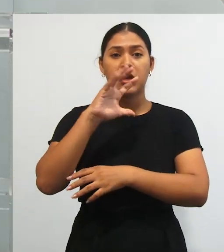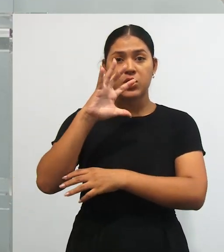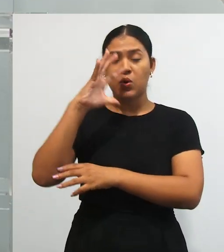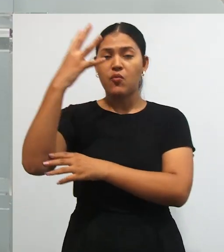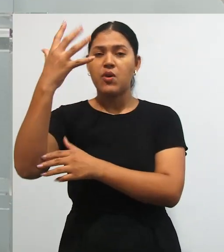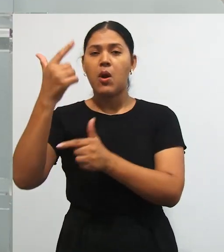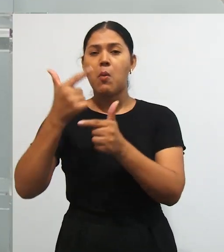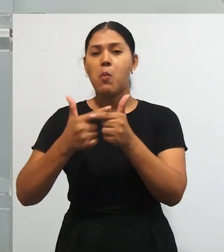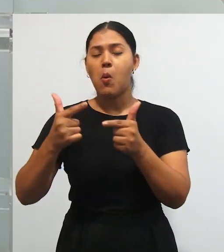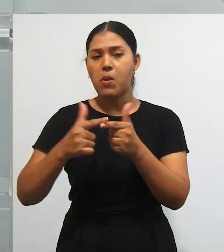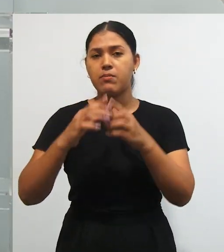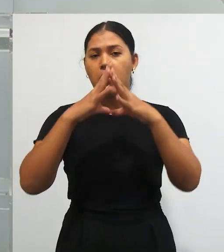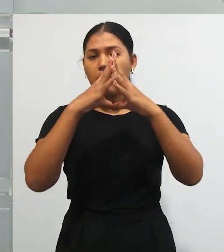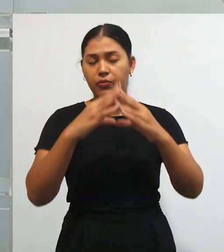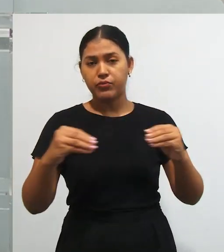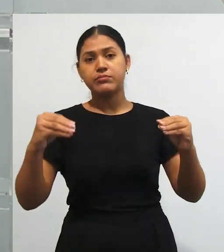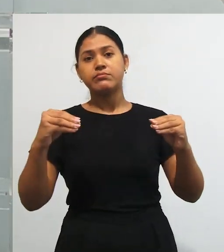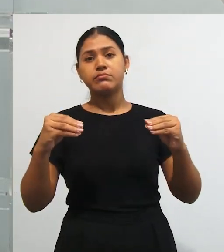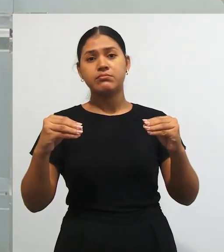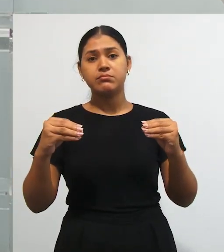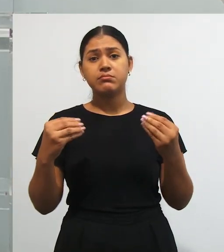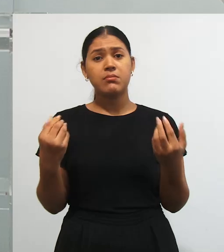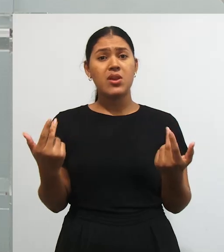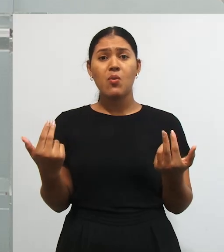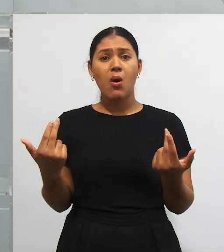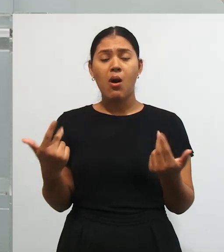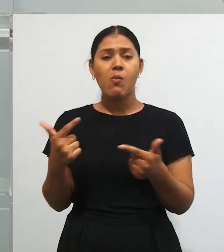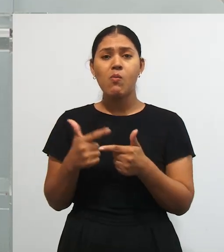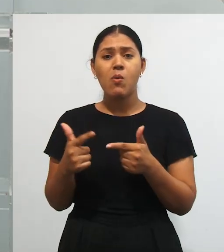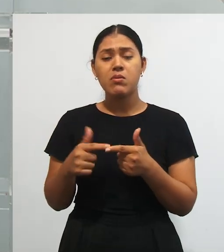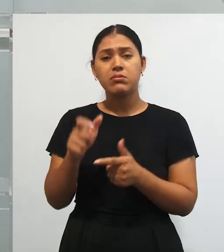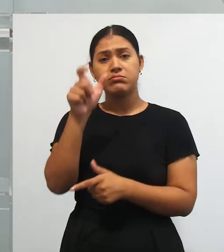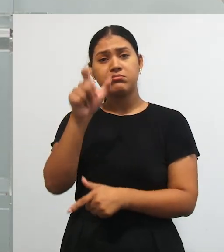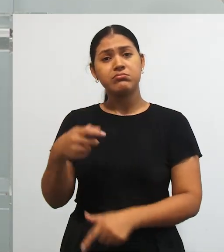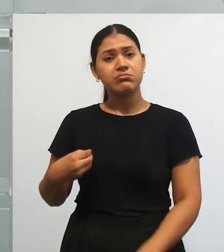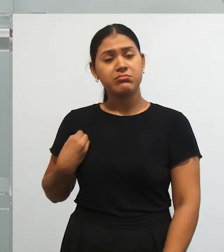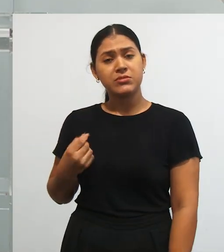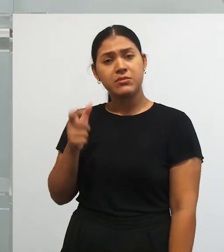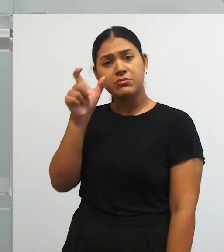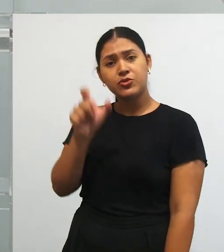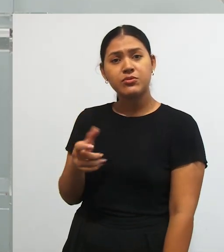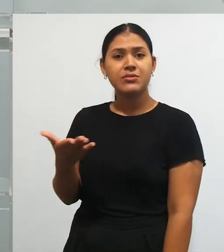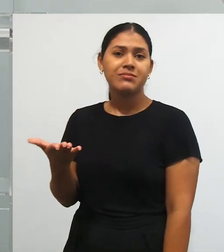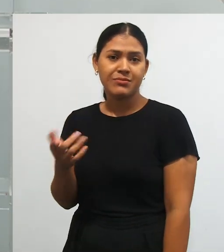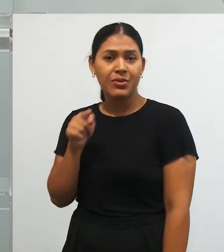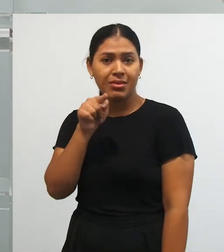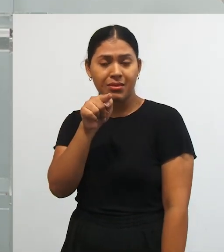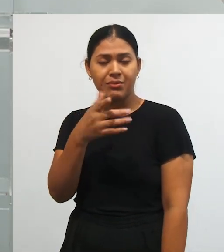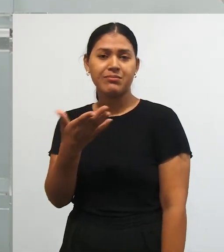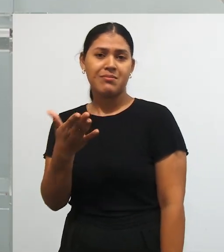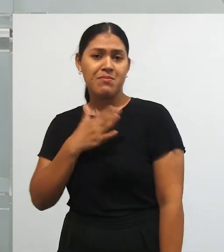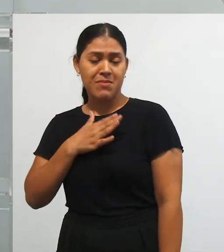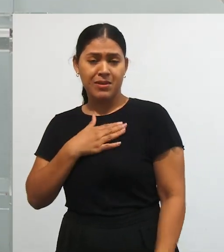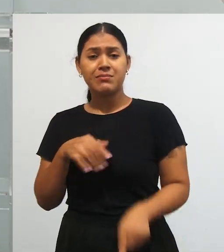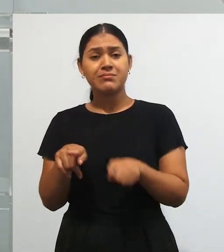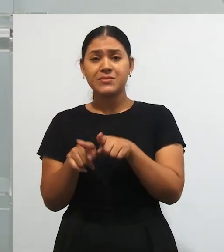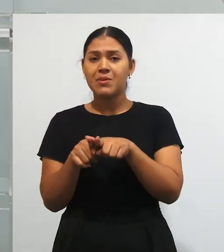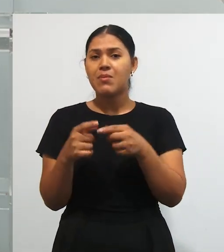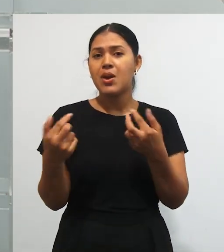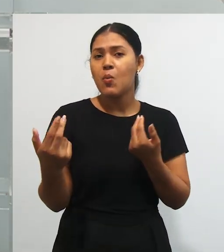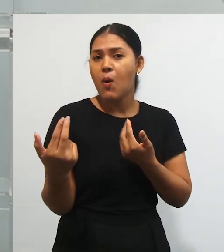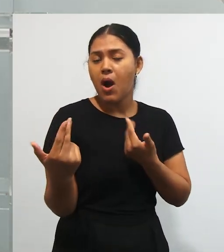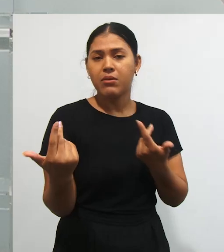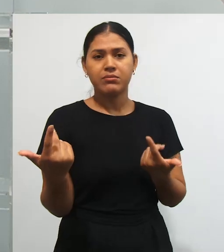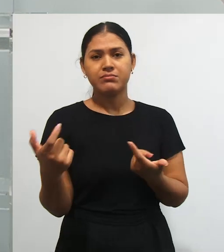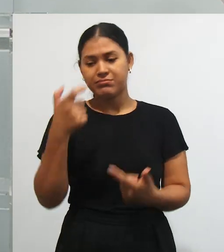e salvar o mundo. Então, essa é a mesma história sua. Exatamente a mesma história minha, né? Nessa jornada de se